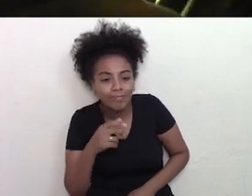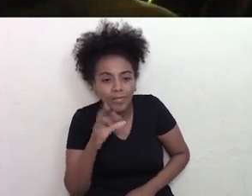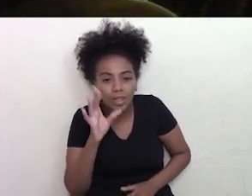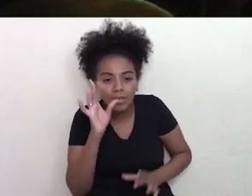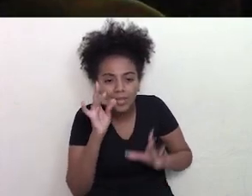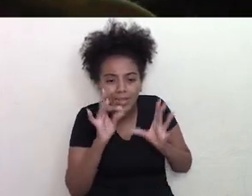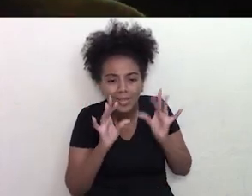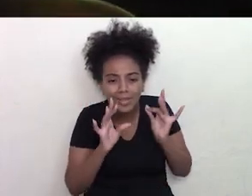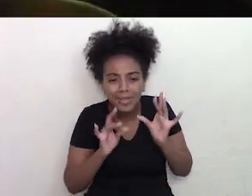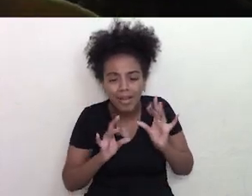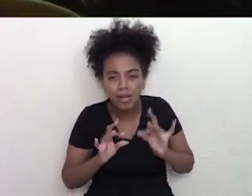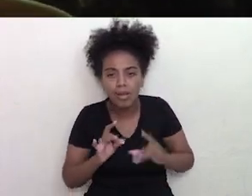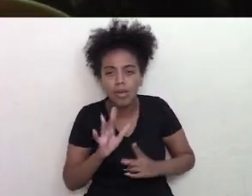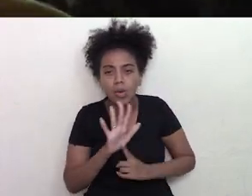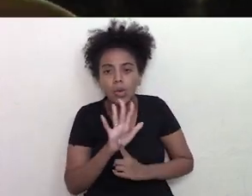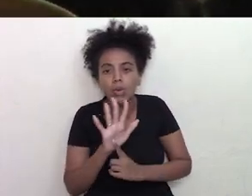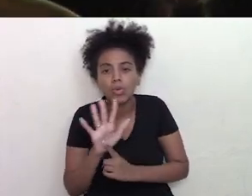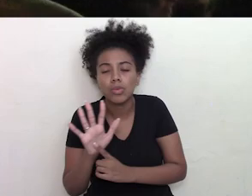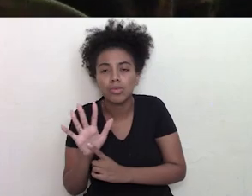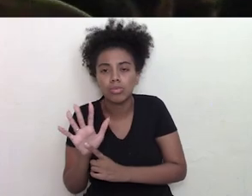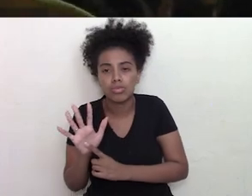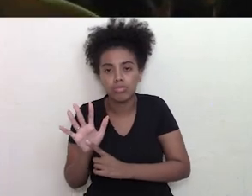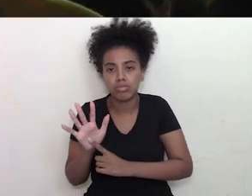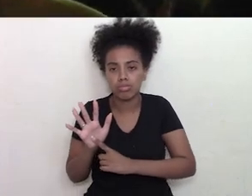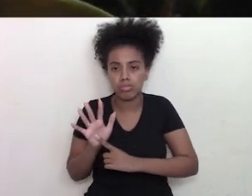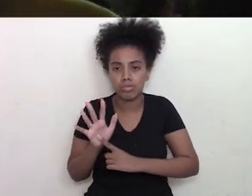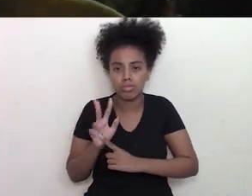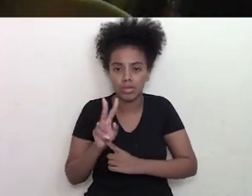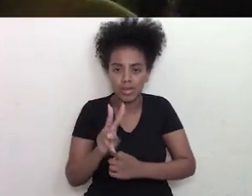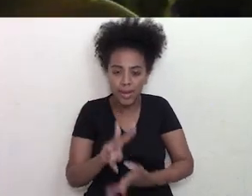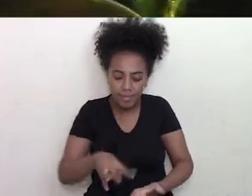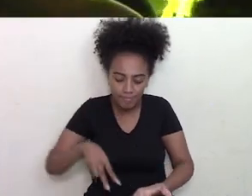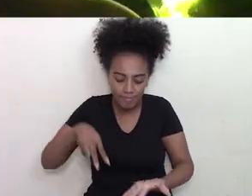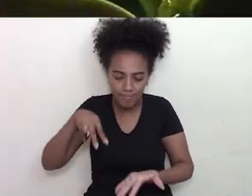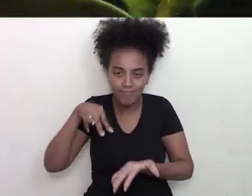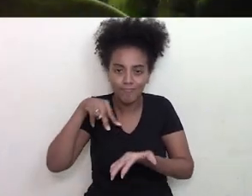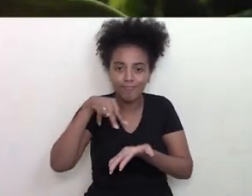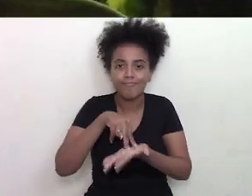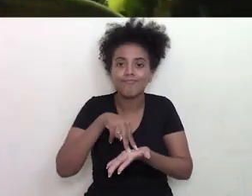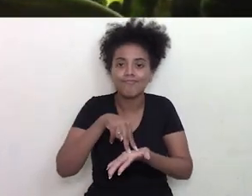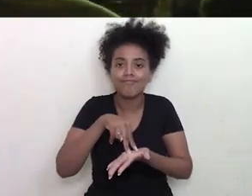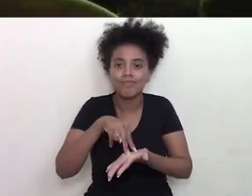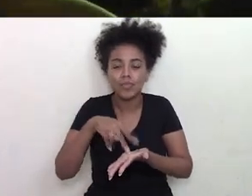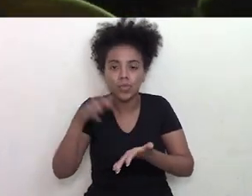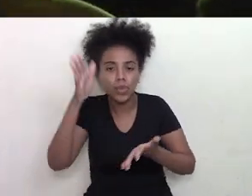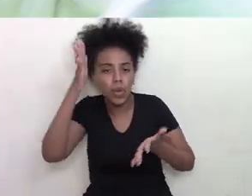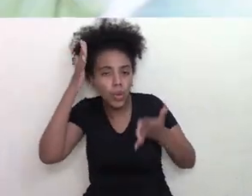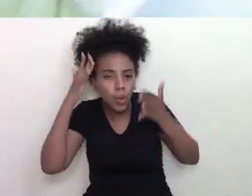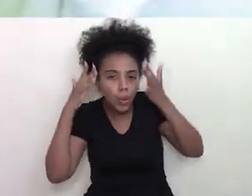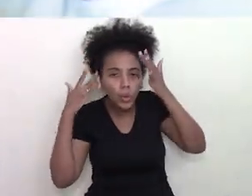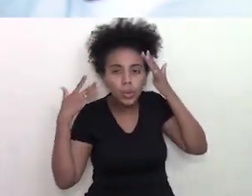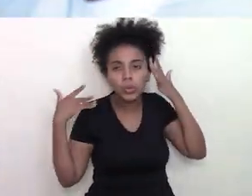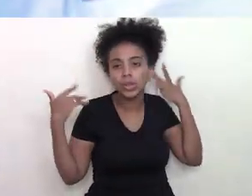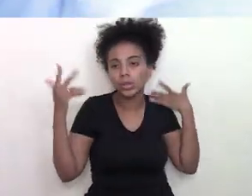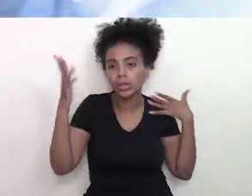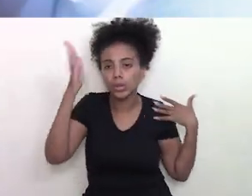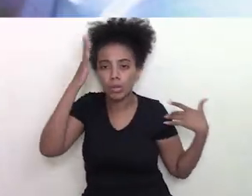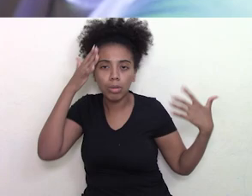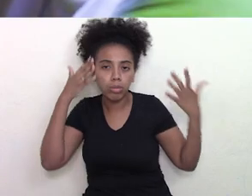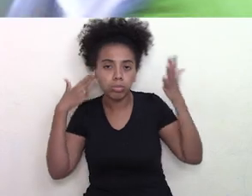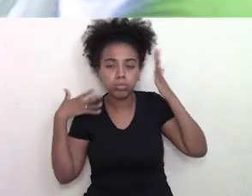você dá. Discretamente bate o pé, mexe os cabelos sem